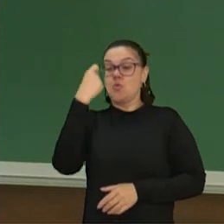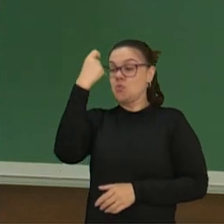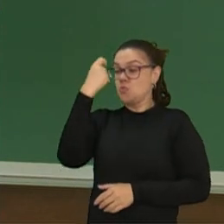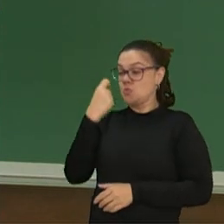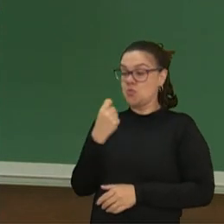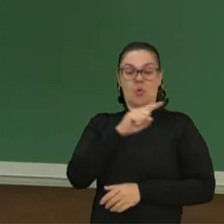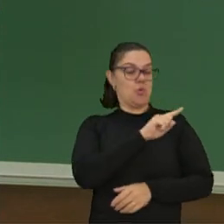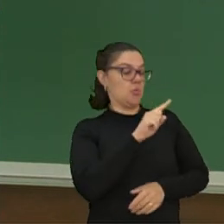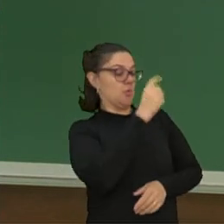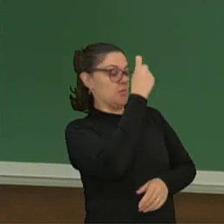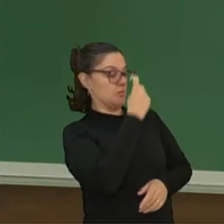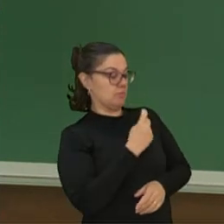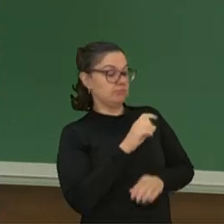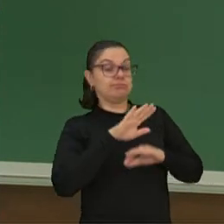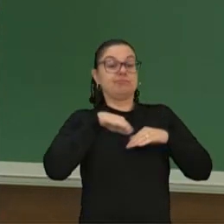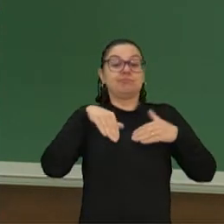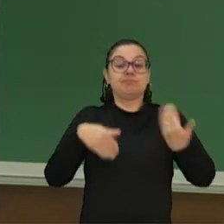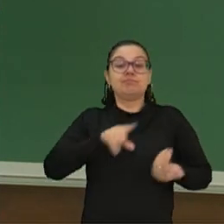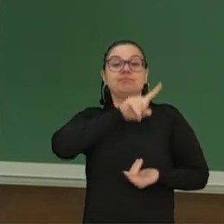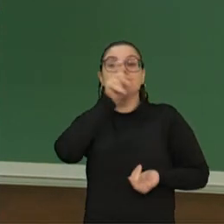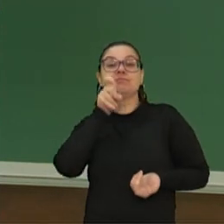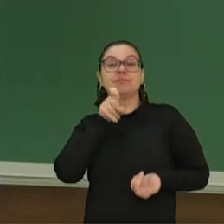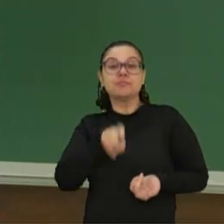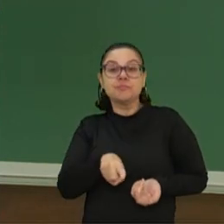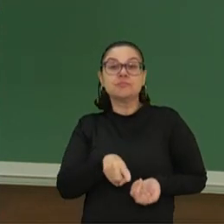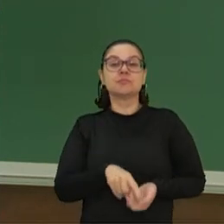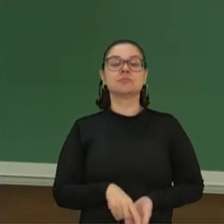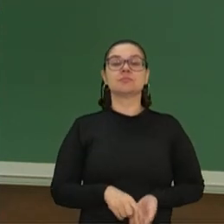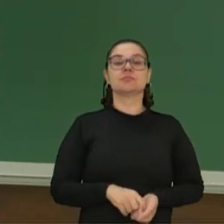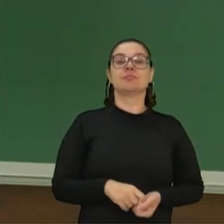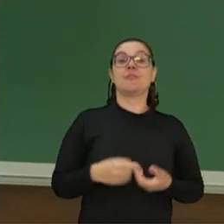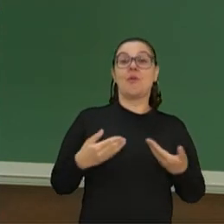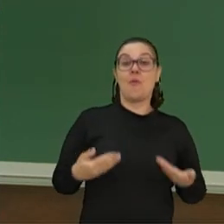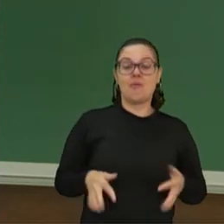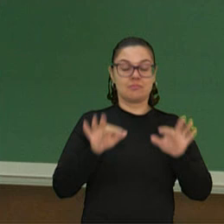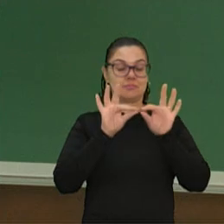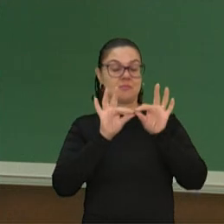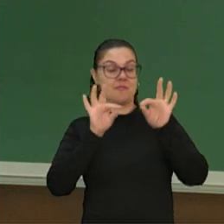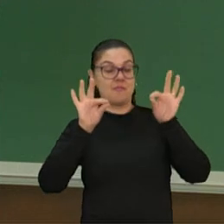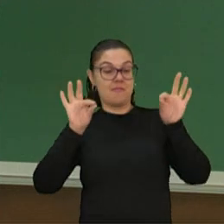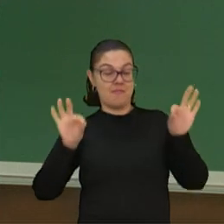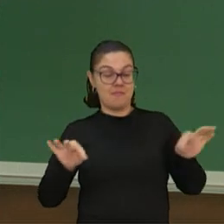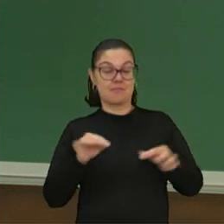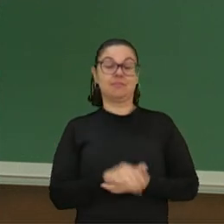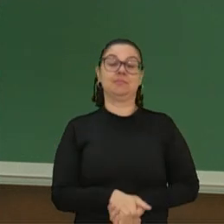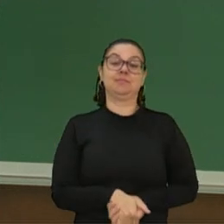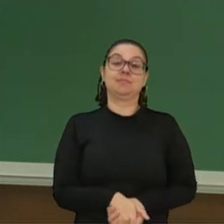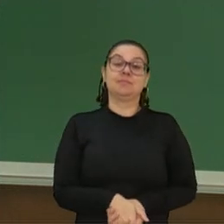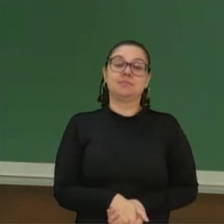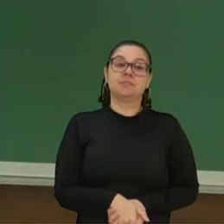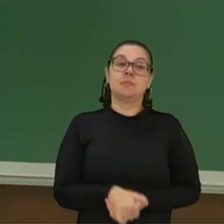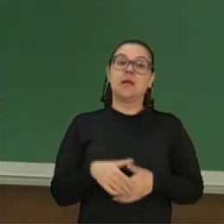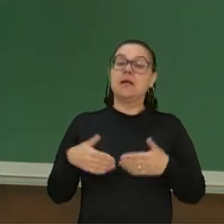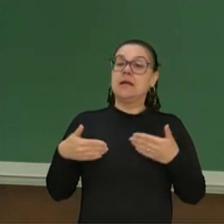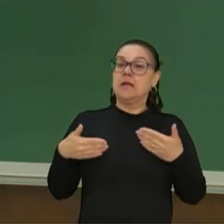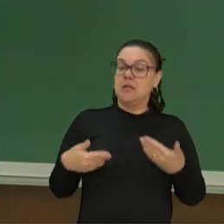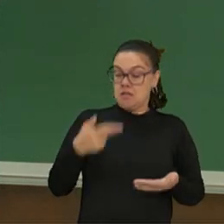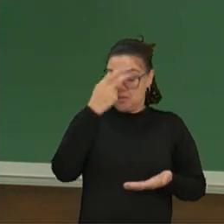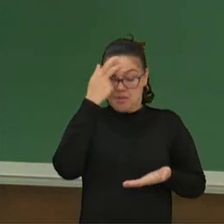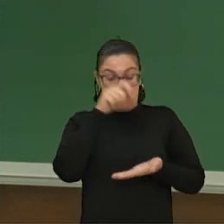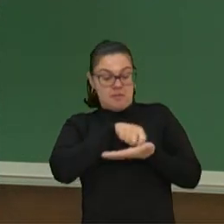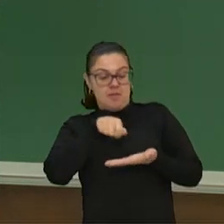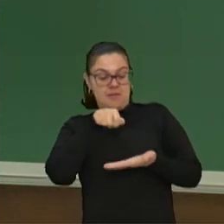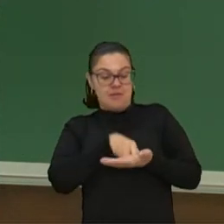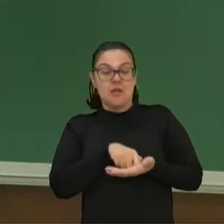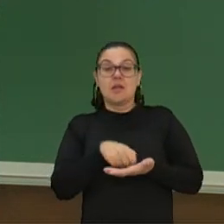be or not to be? This is the question. Ser ou não ser? Eis a questão. Então, o autor desse